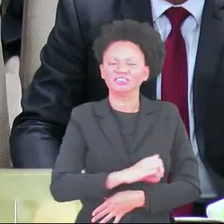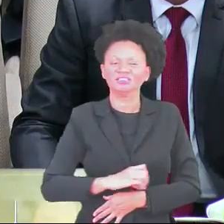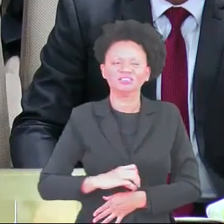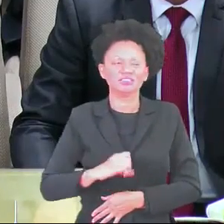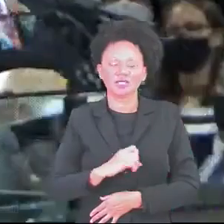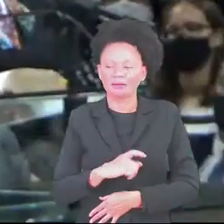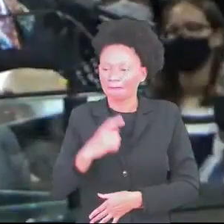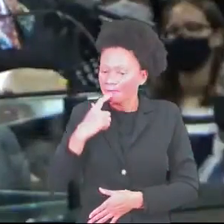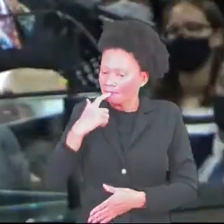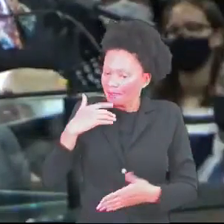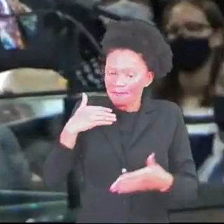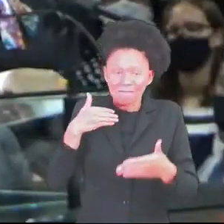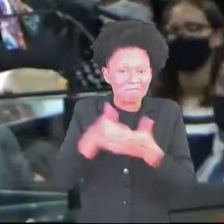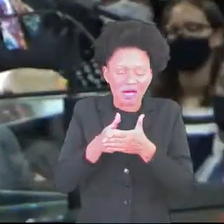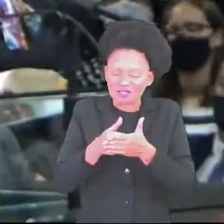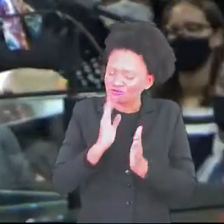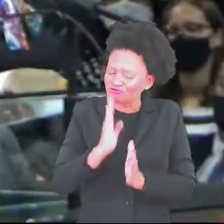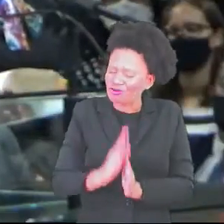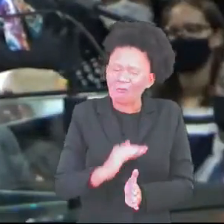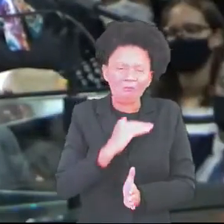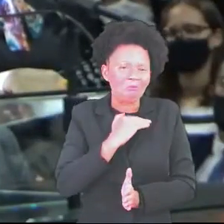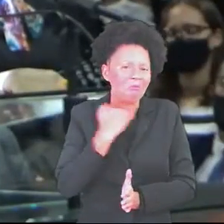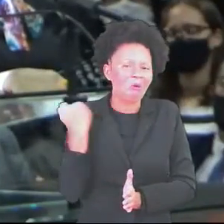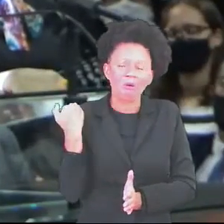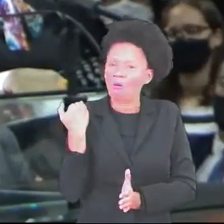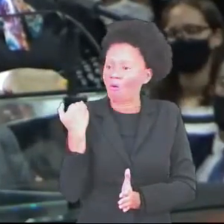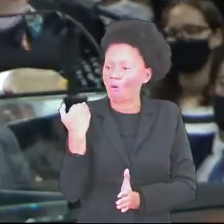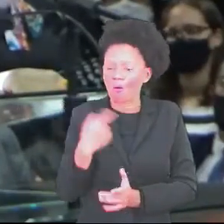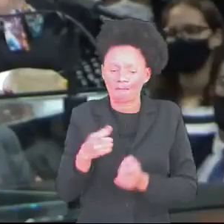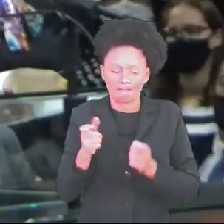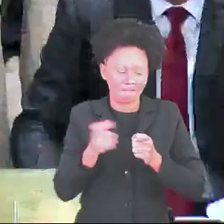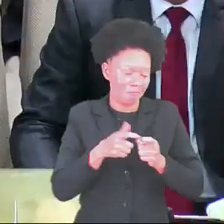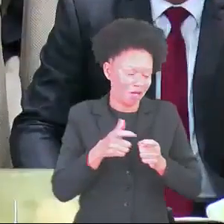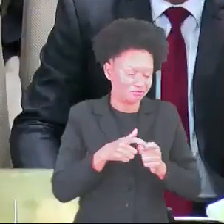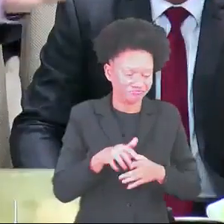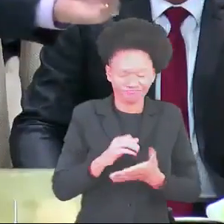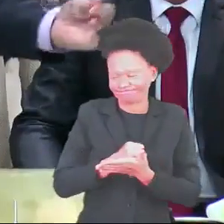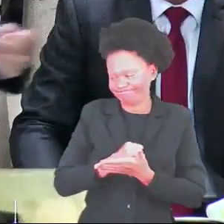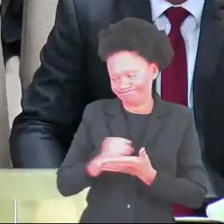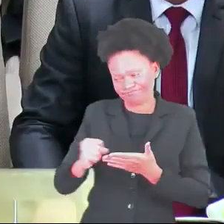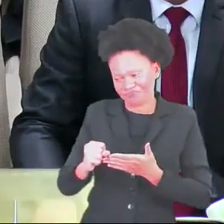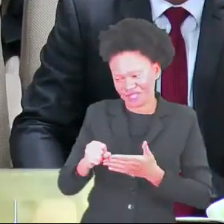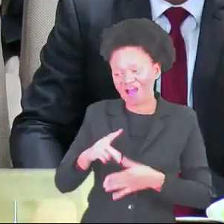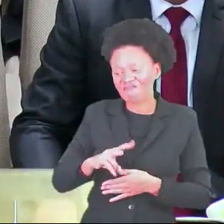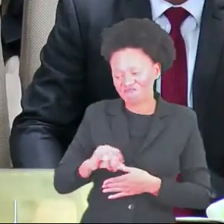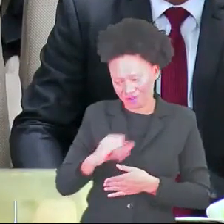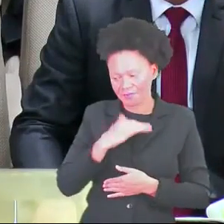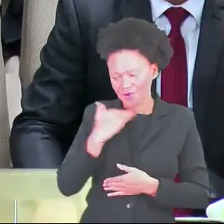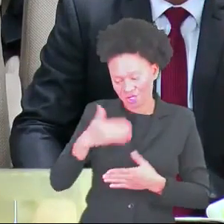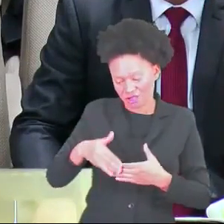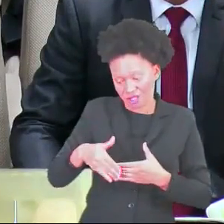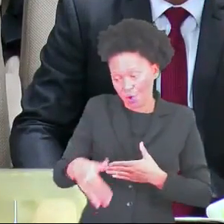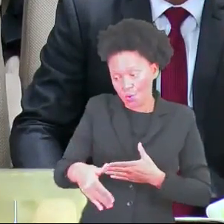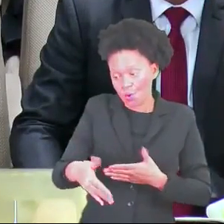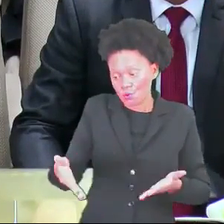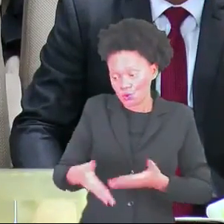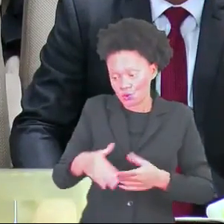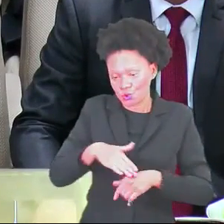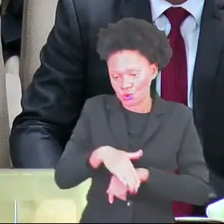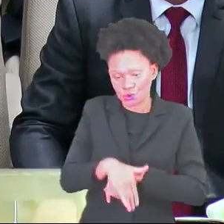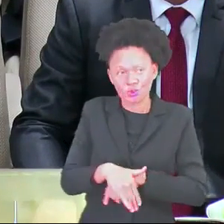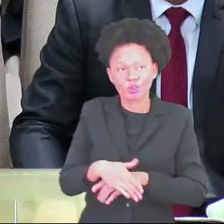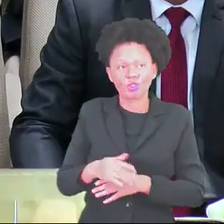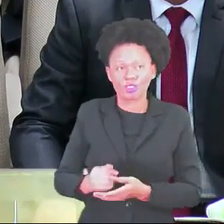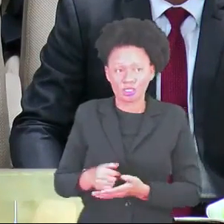Estava nos últimos momentos de vida. Os médicos já sabiam que não ia passar daquela noite. Em um